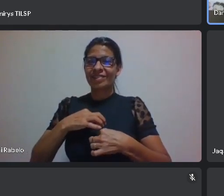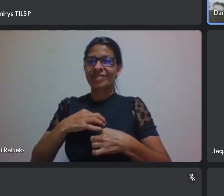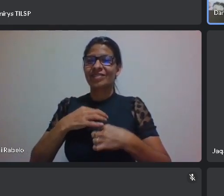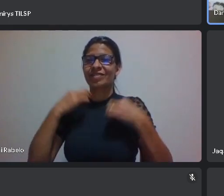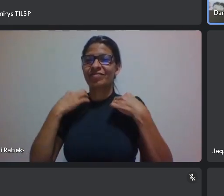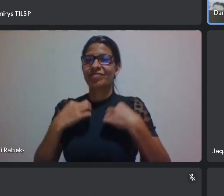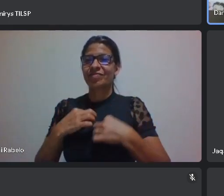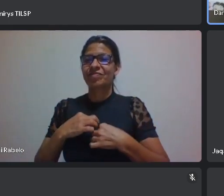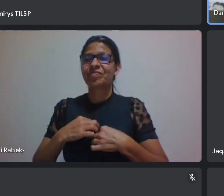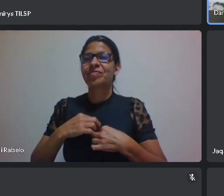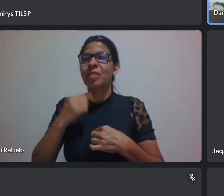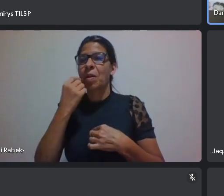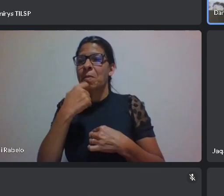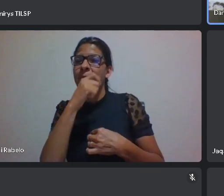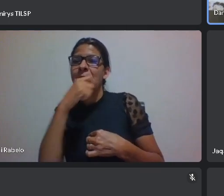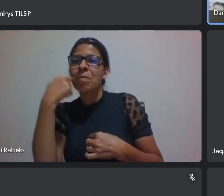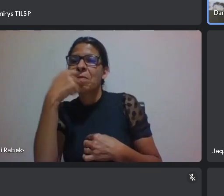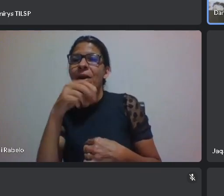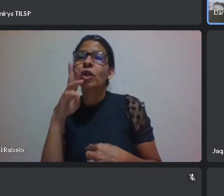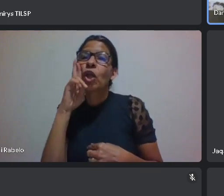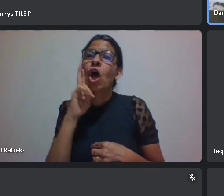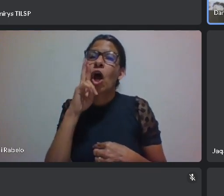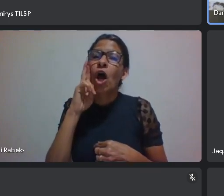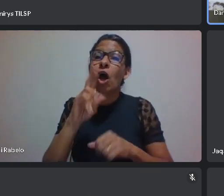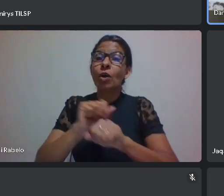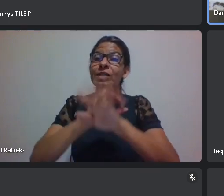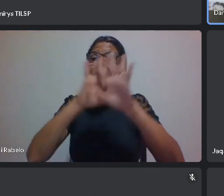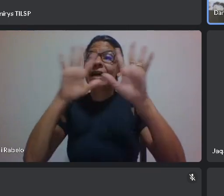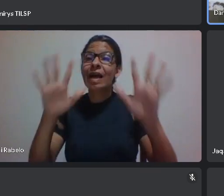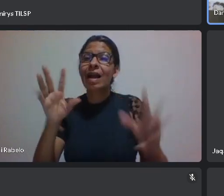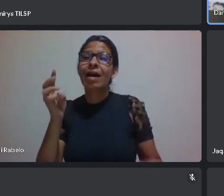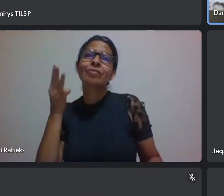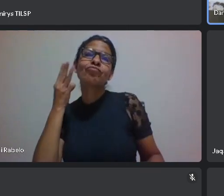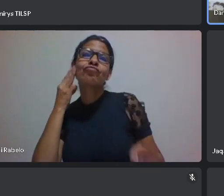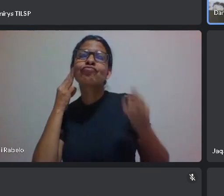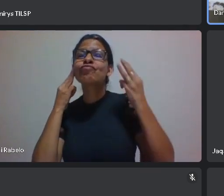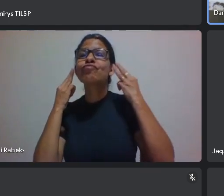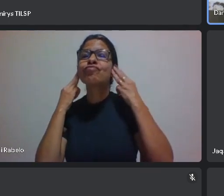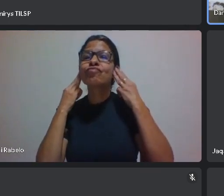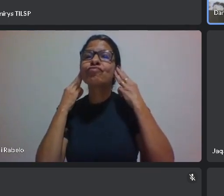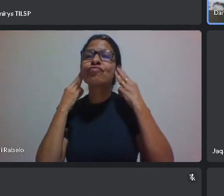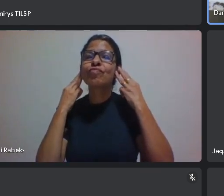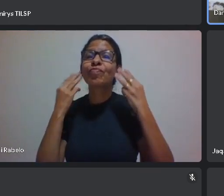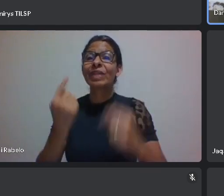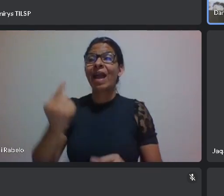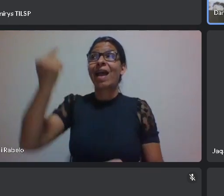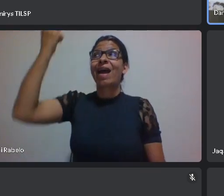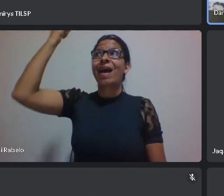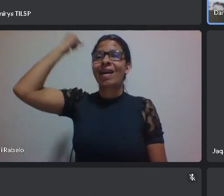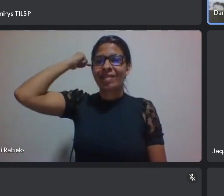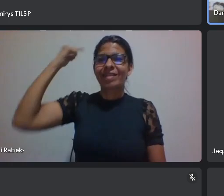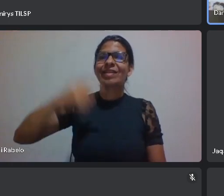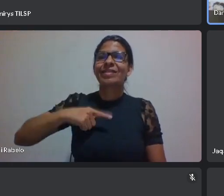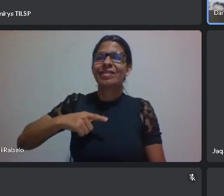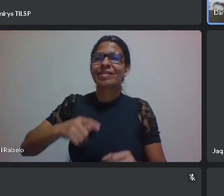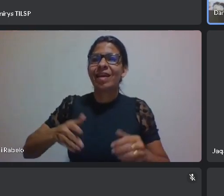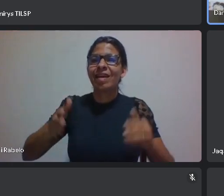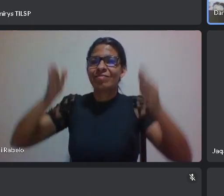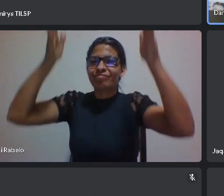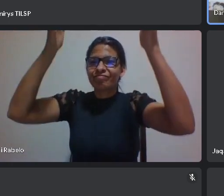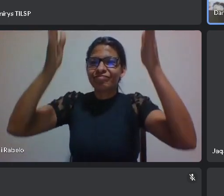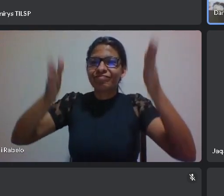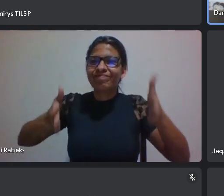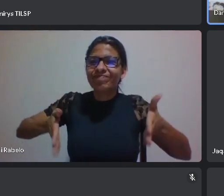um batom rosa claro e 3 brincos pequenos em cada orelha. Atrás de mim há um armário de madeira com